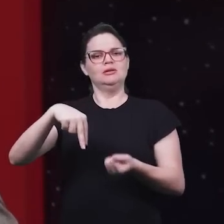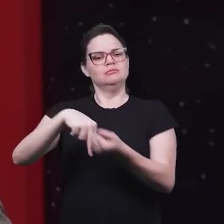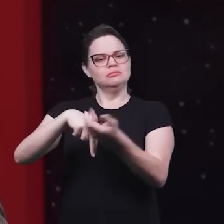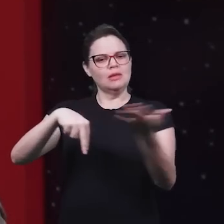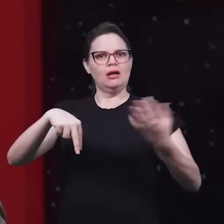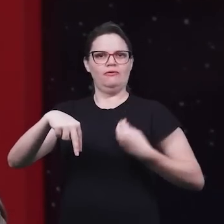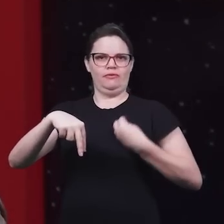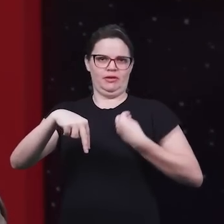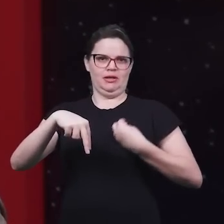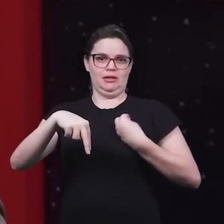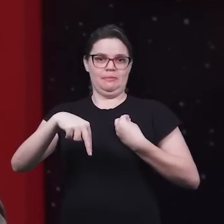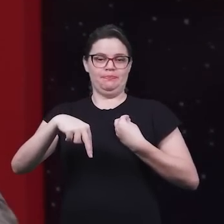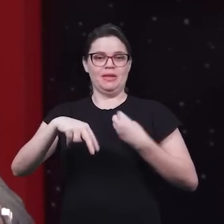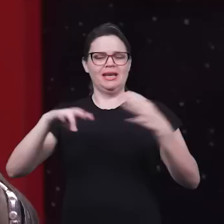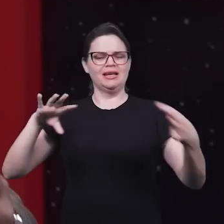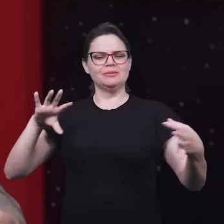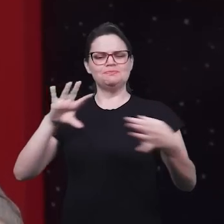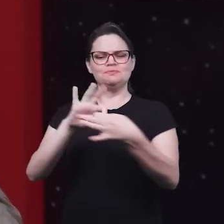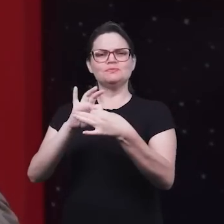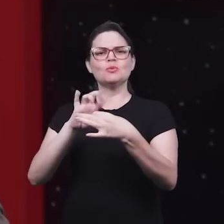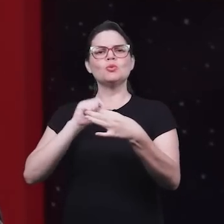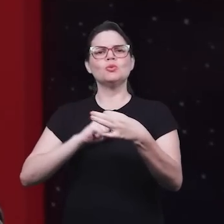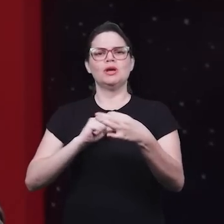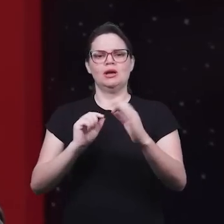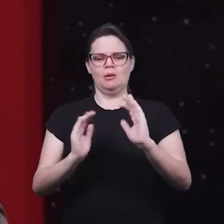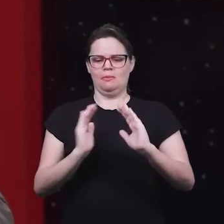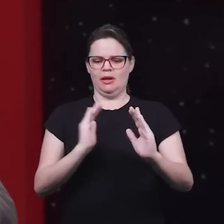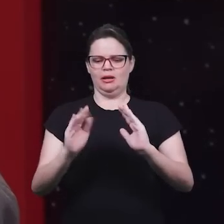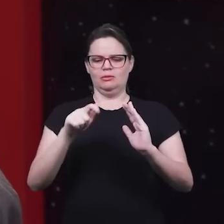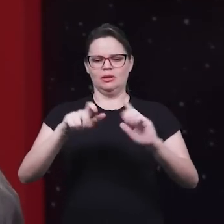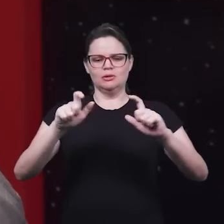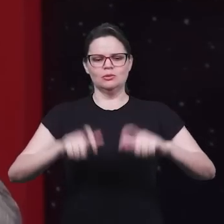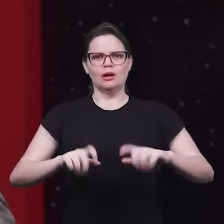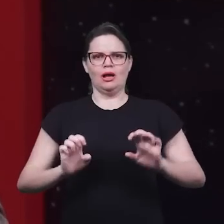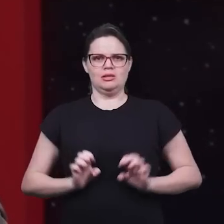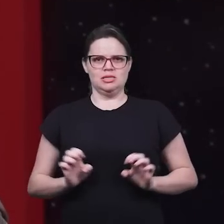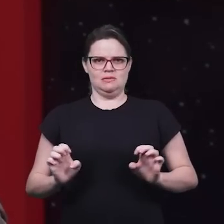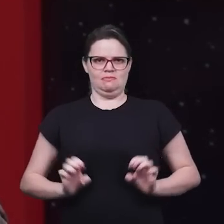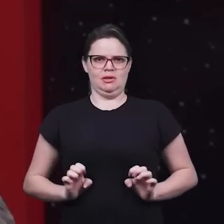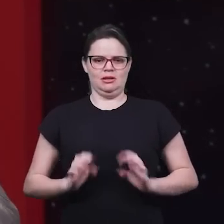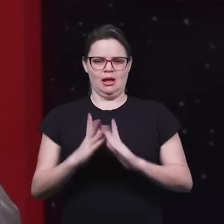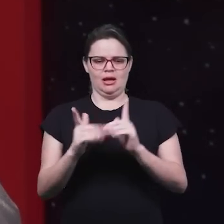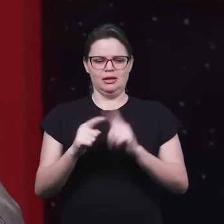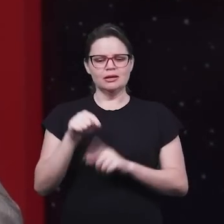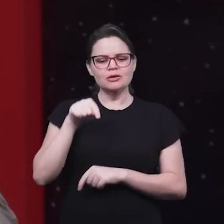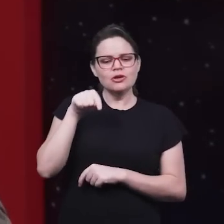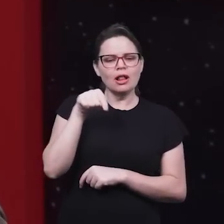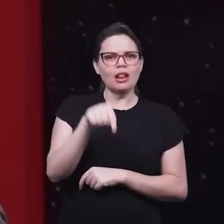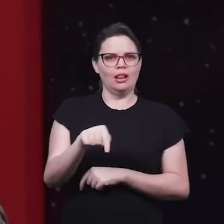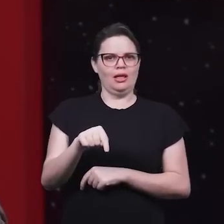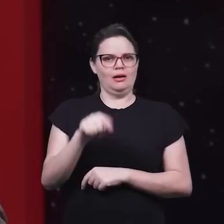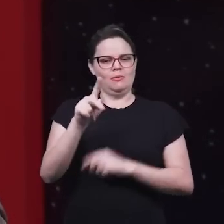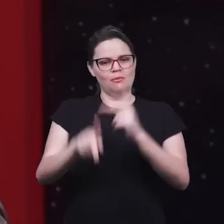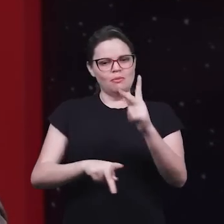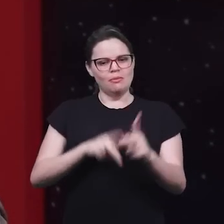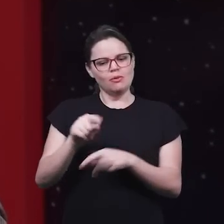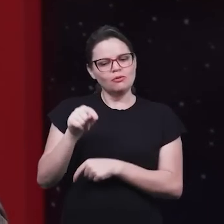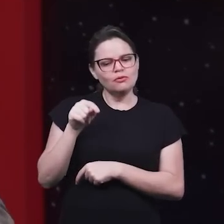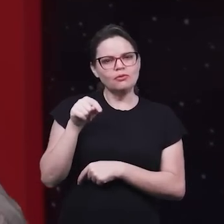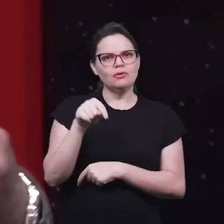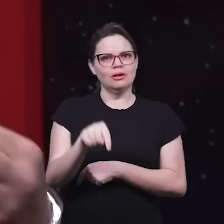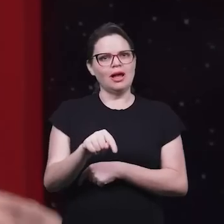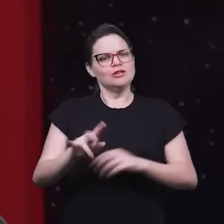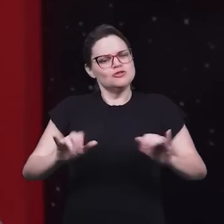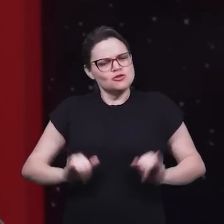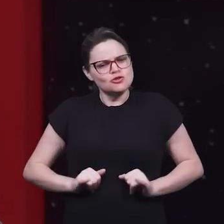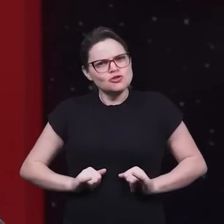de Esmirna, que foi a igreja que se entregou por Jesus, que morreu por Jesus. A igreja